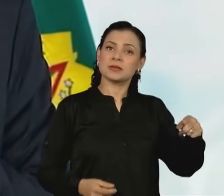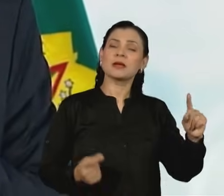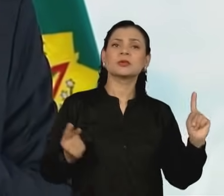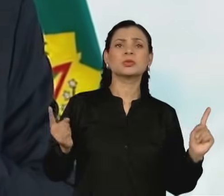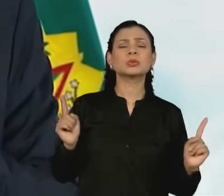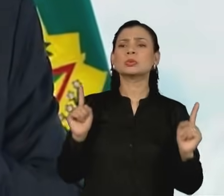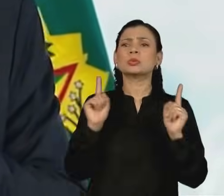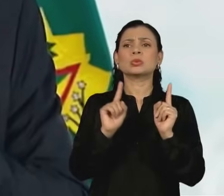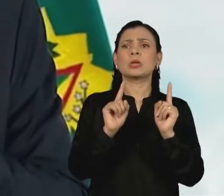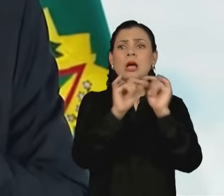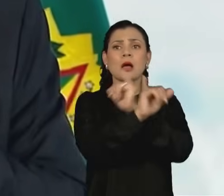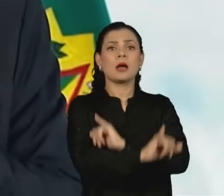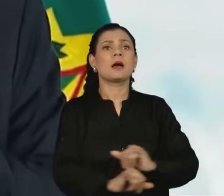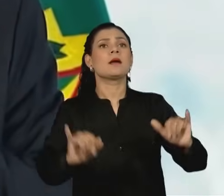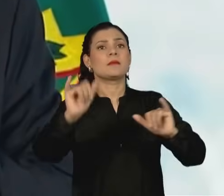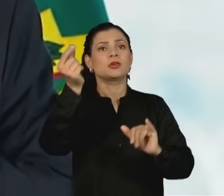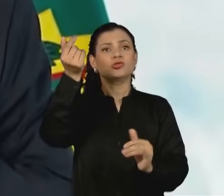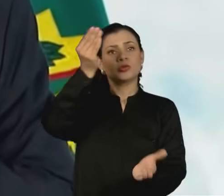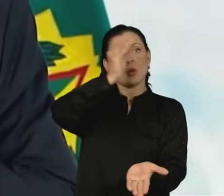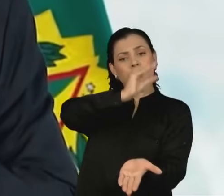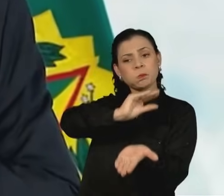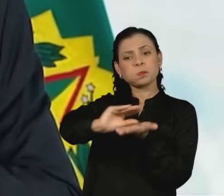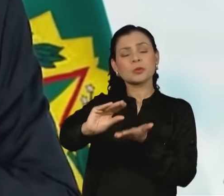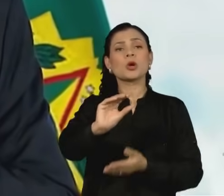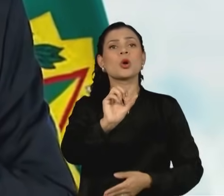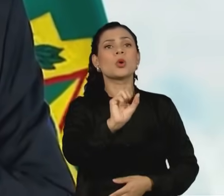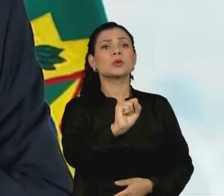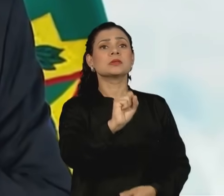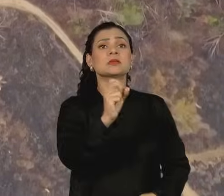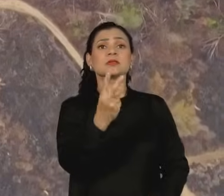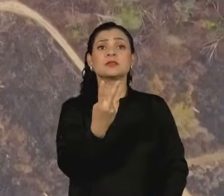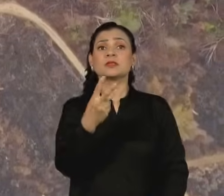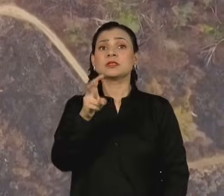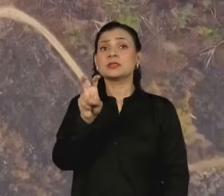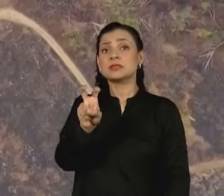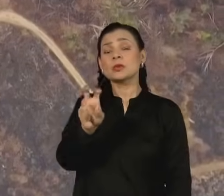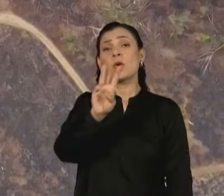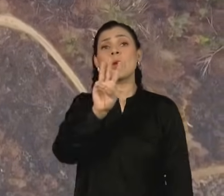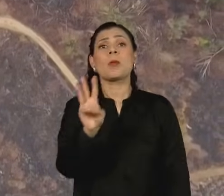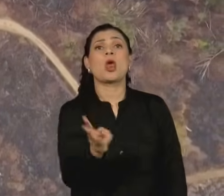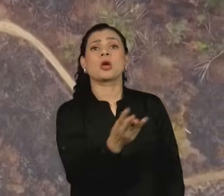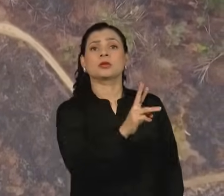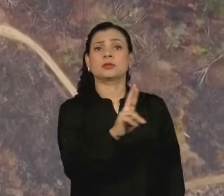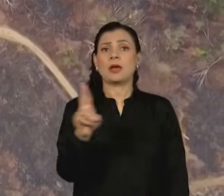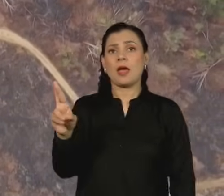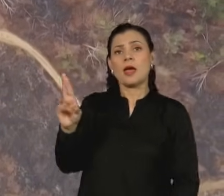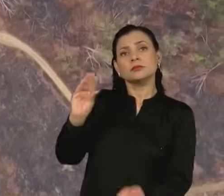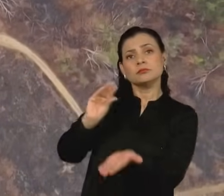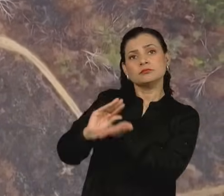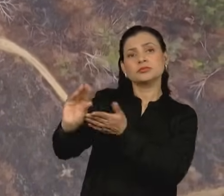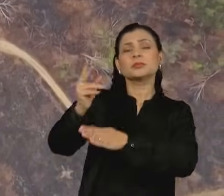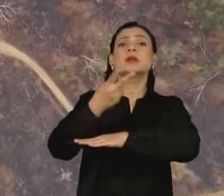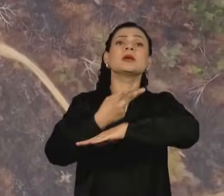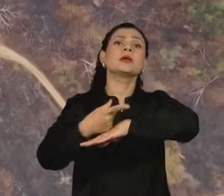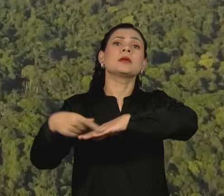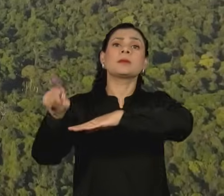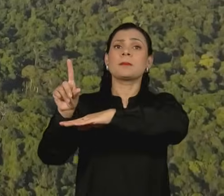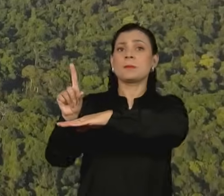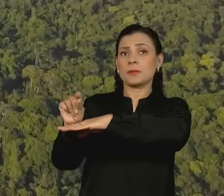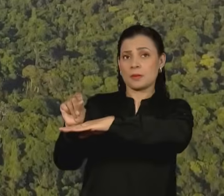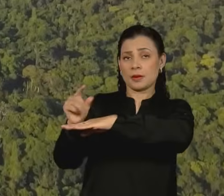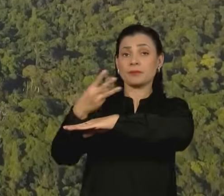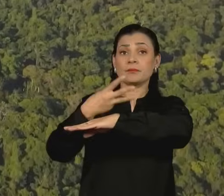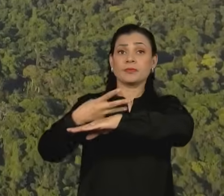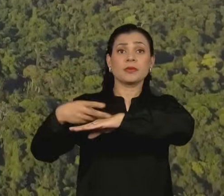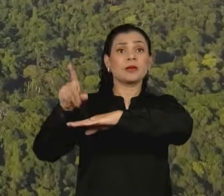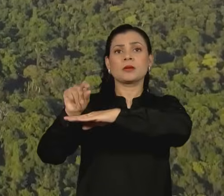Silva anuncia investimento de 825 milhões de reais ao IBAMA para fortalecer o